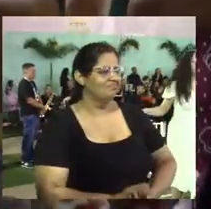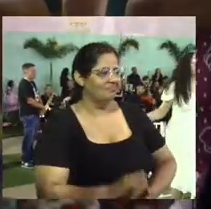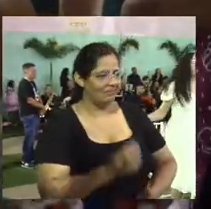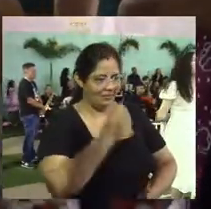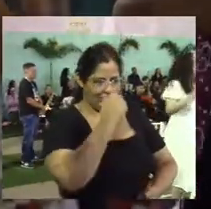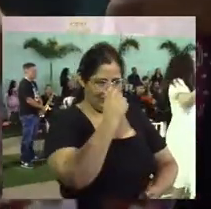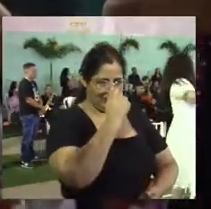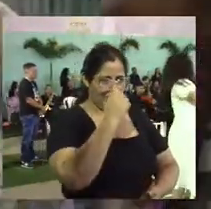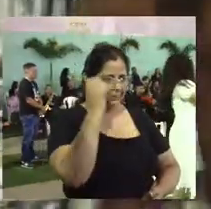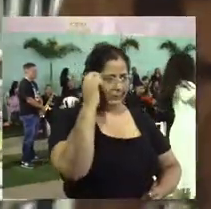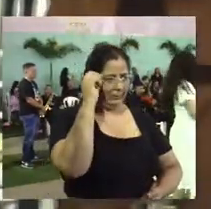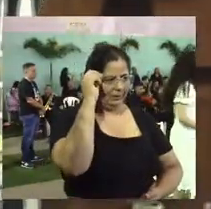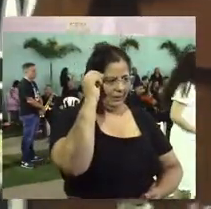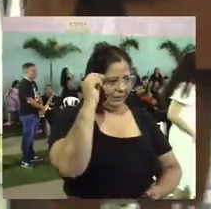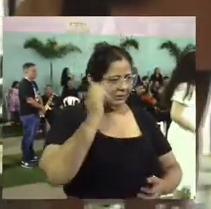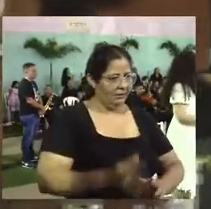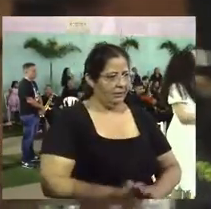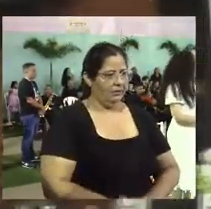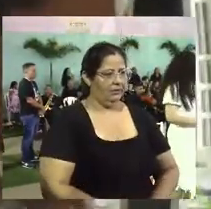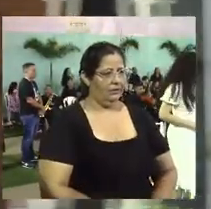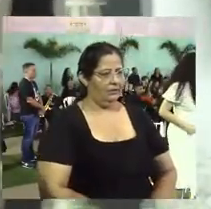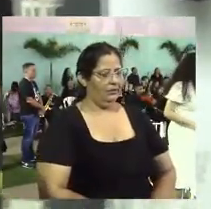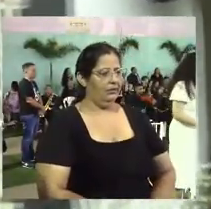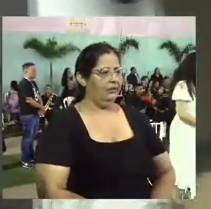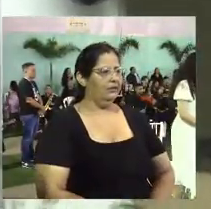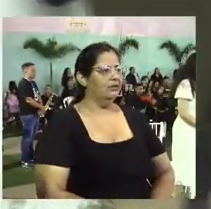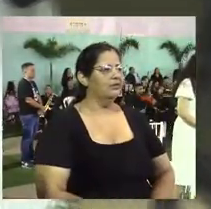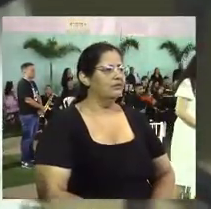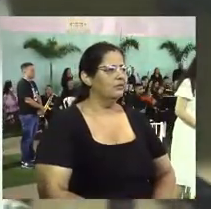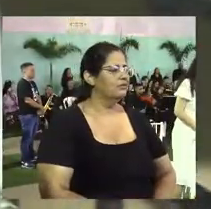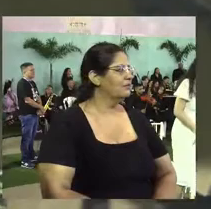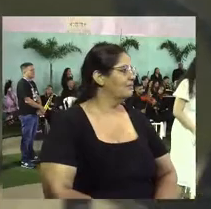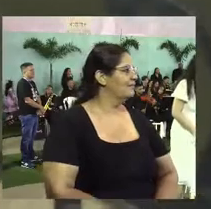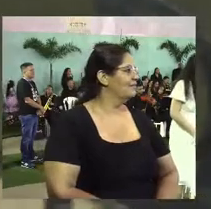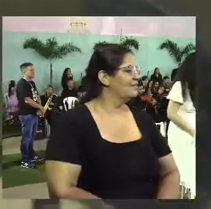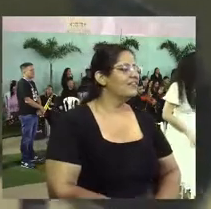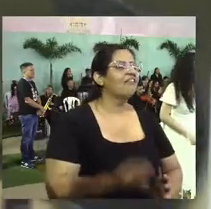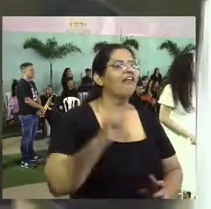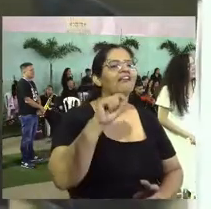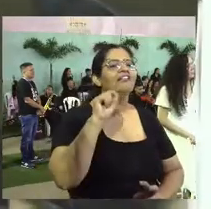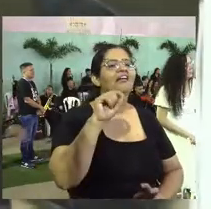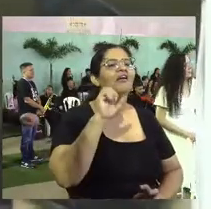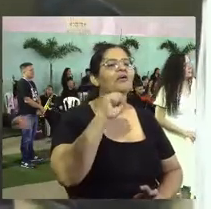ouviu Se o clamor Cadê 81